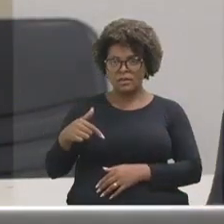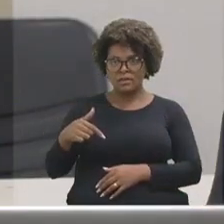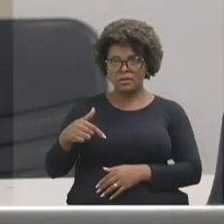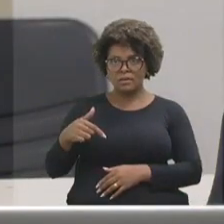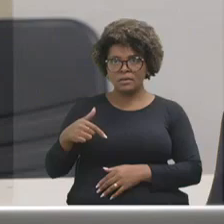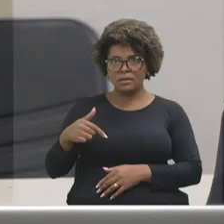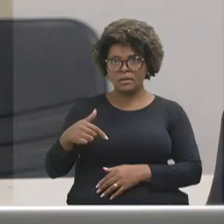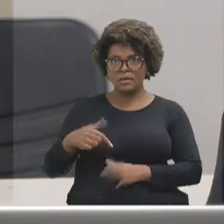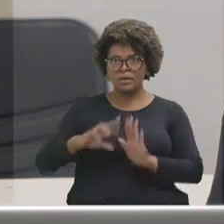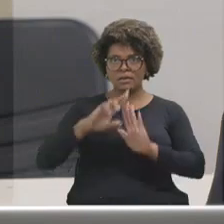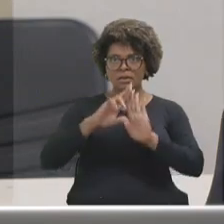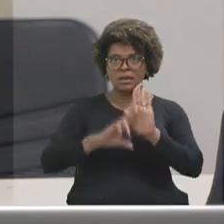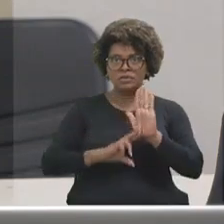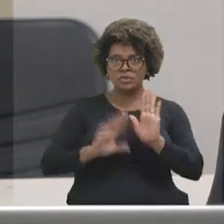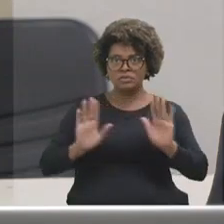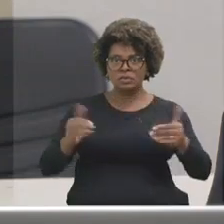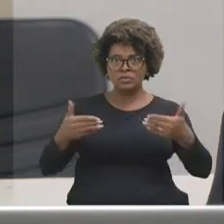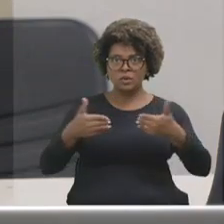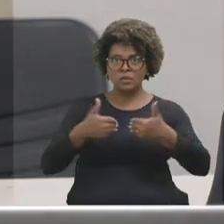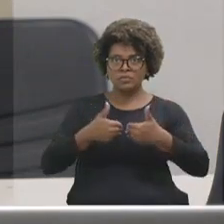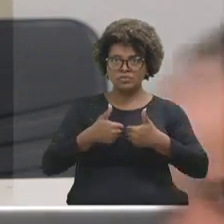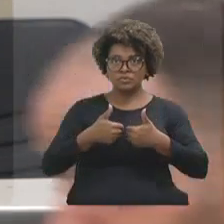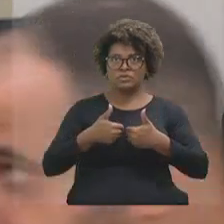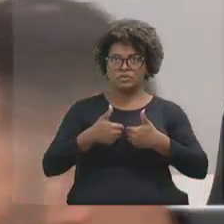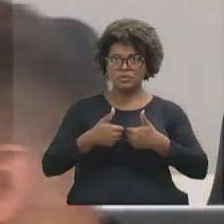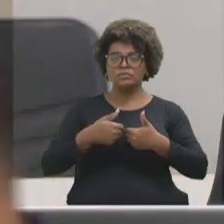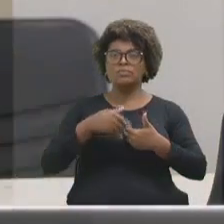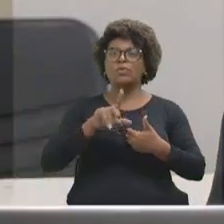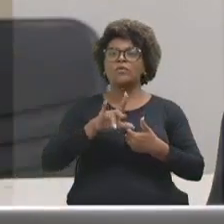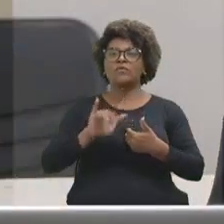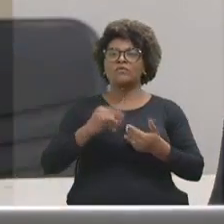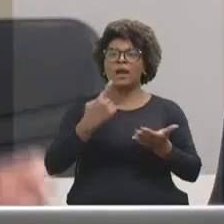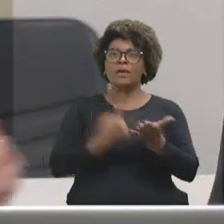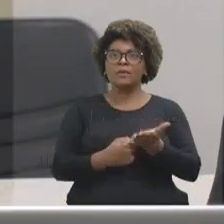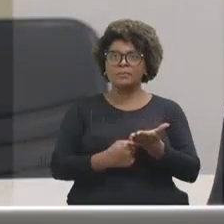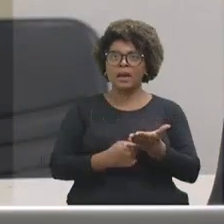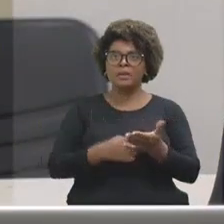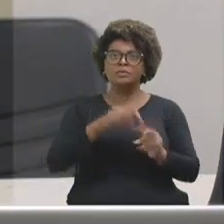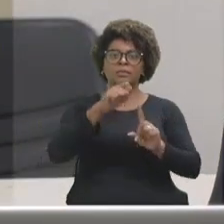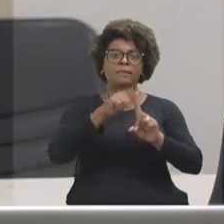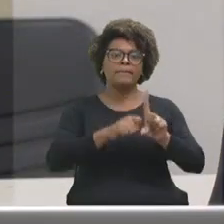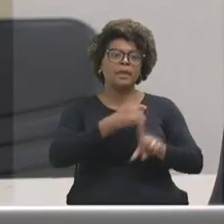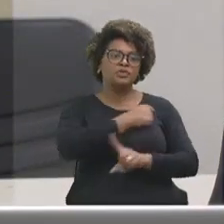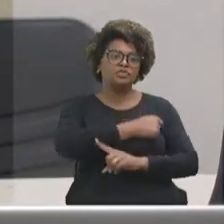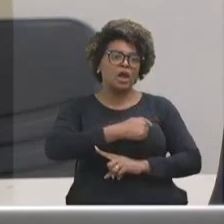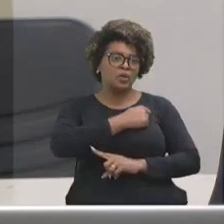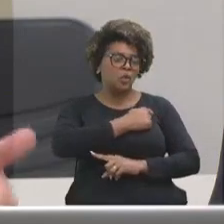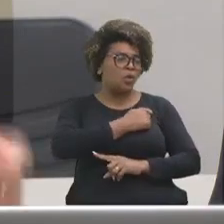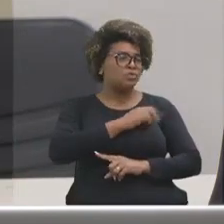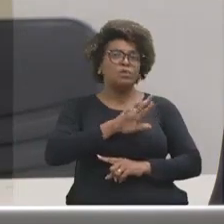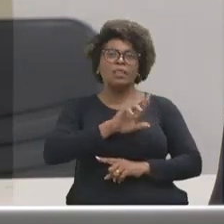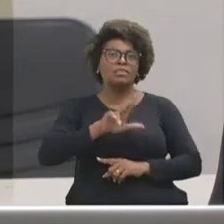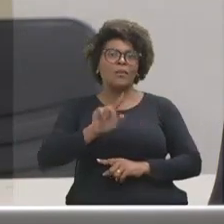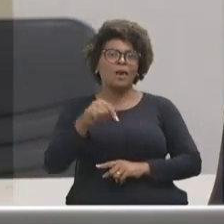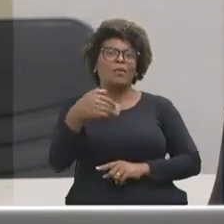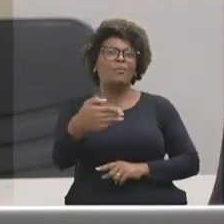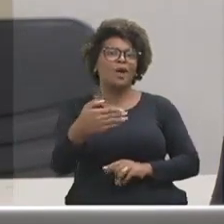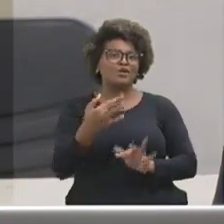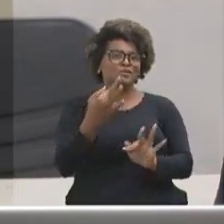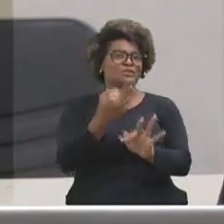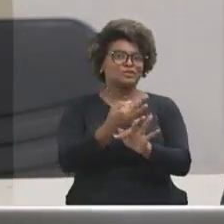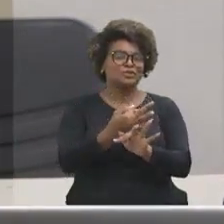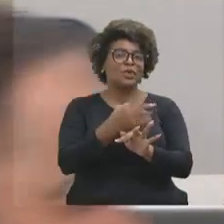a resolução de aspecto autista será pactuado em agosto e não em Julho que está em fazenda de discussão e não daria tempo